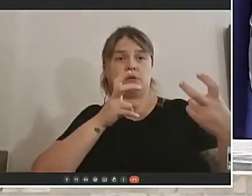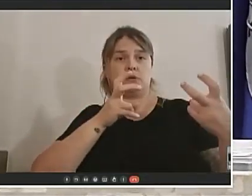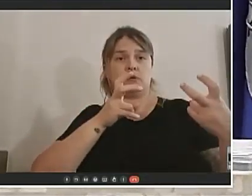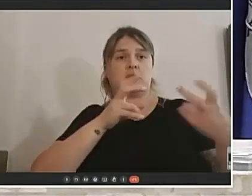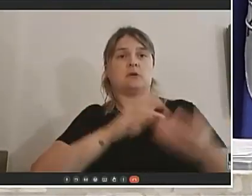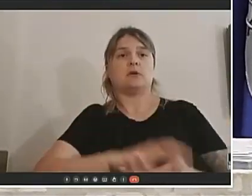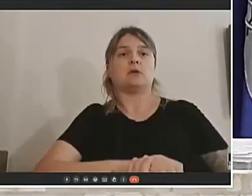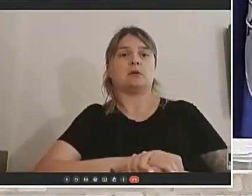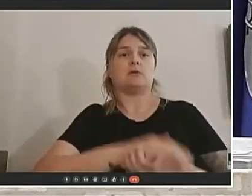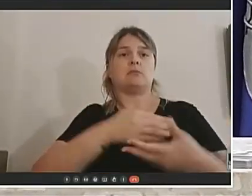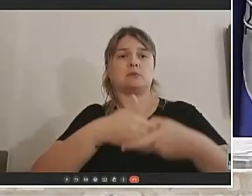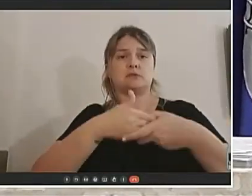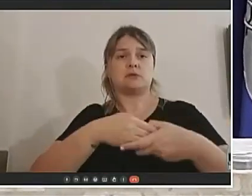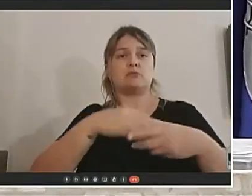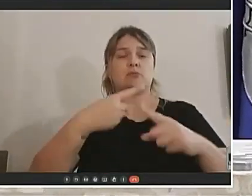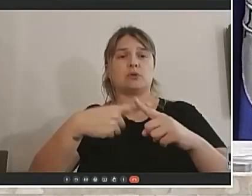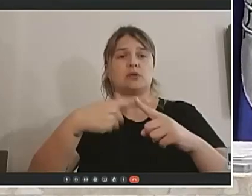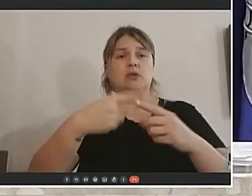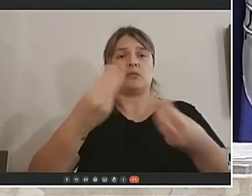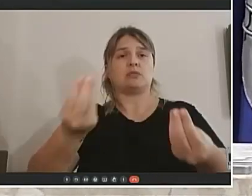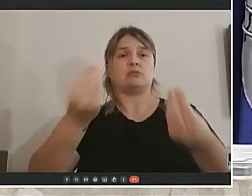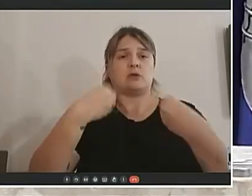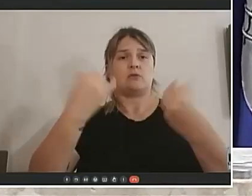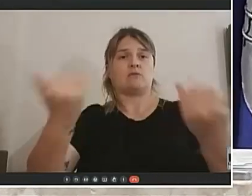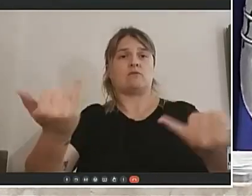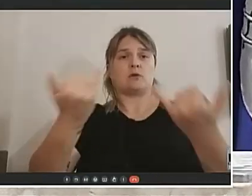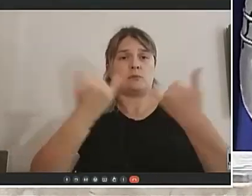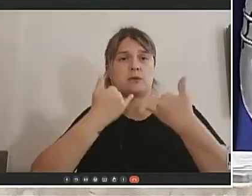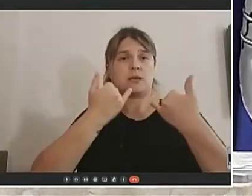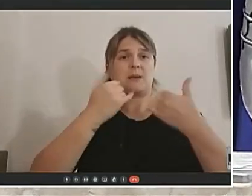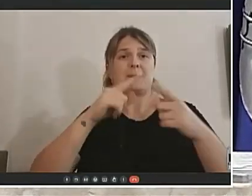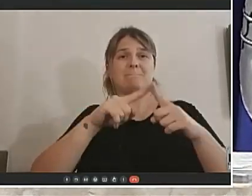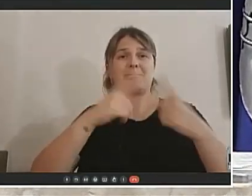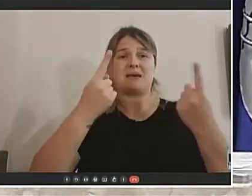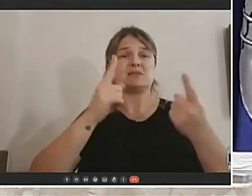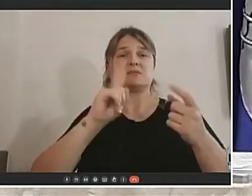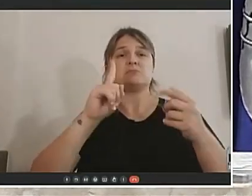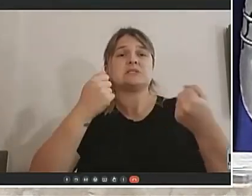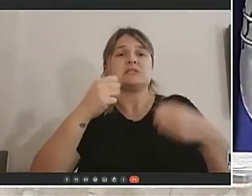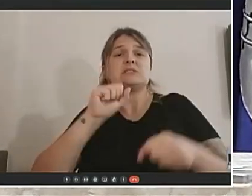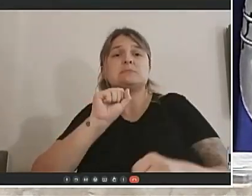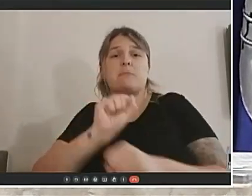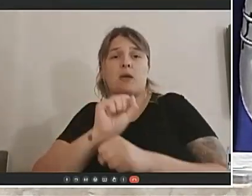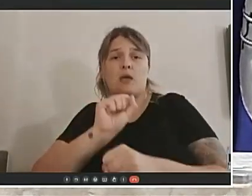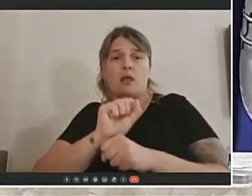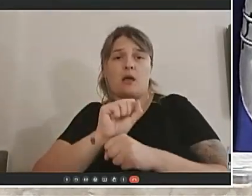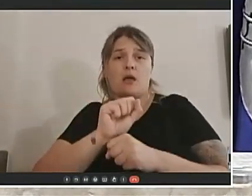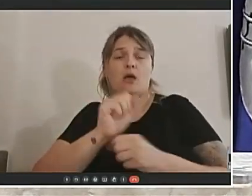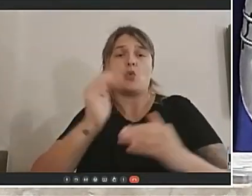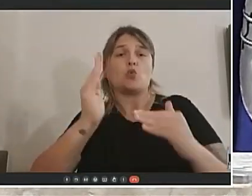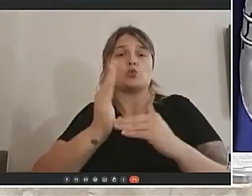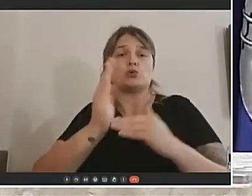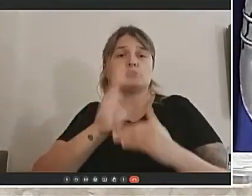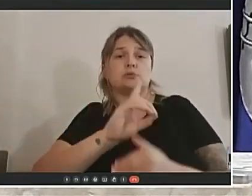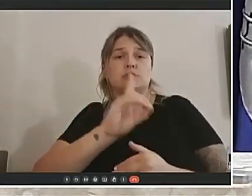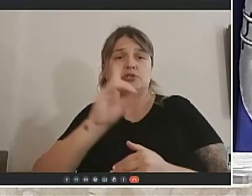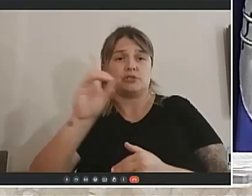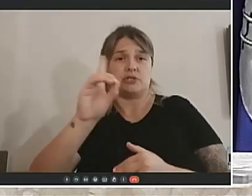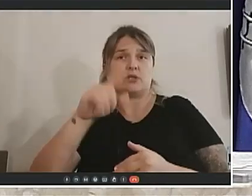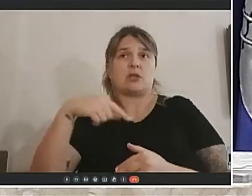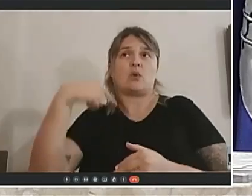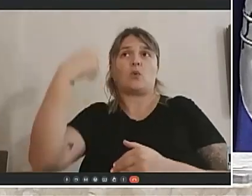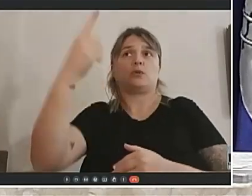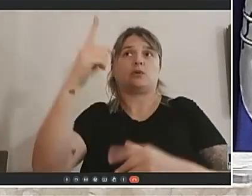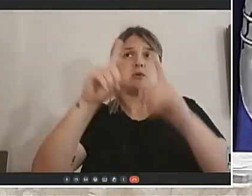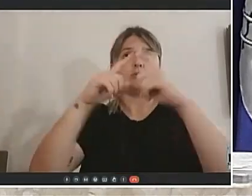parabenizei pelas informações pedida mas não precisa esperar até último dia da próxima sessão para pedir